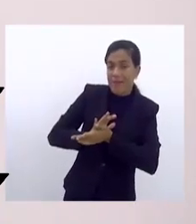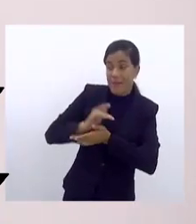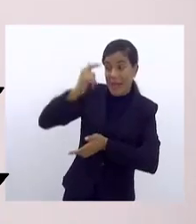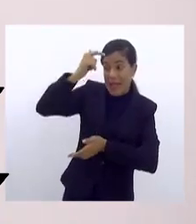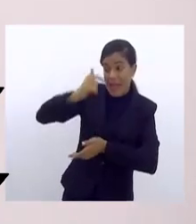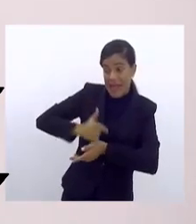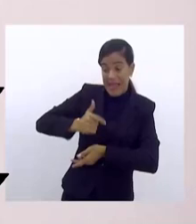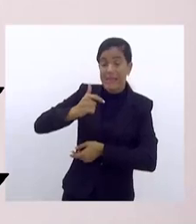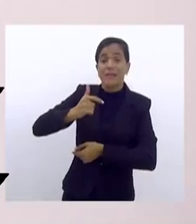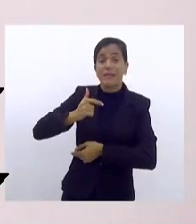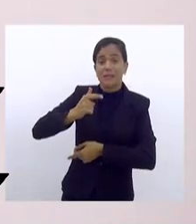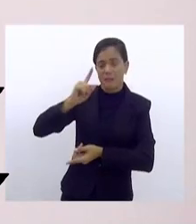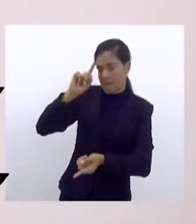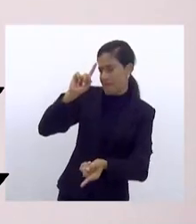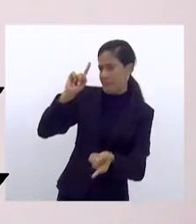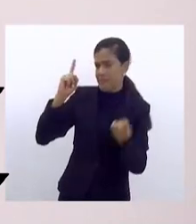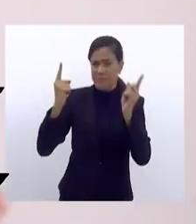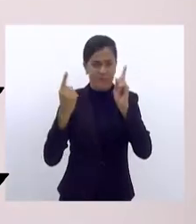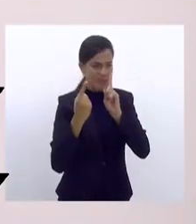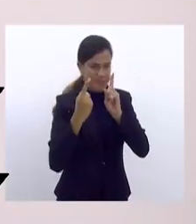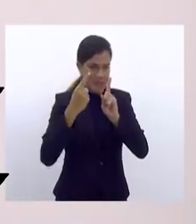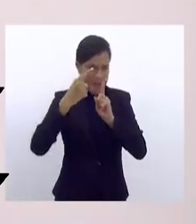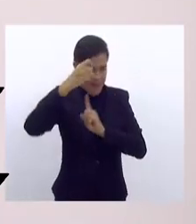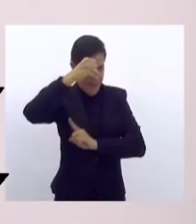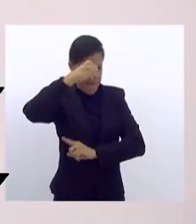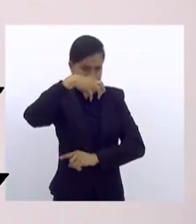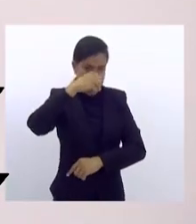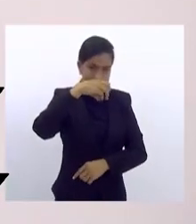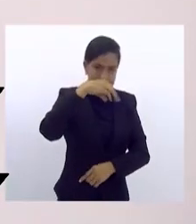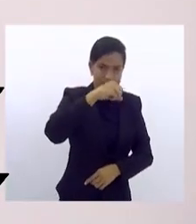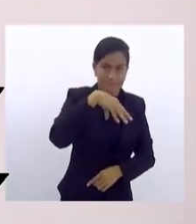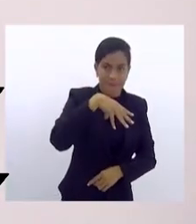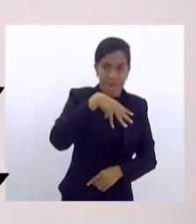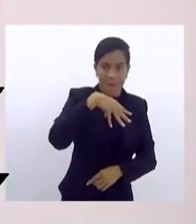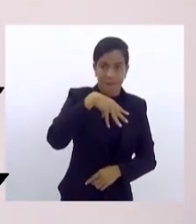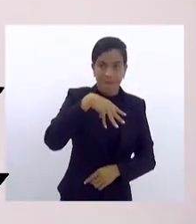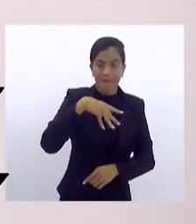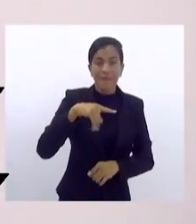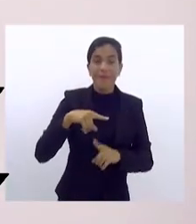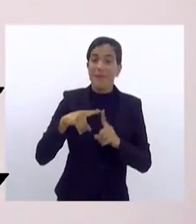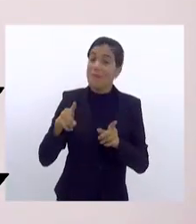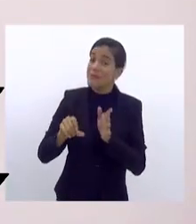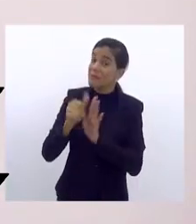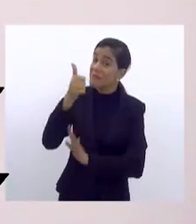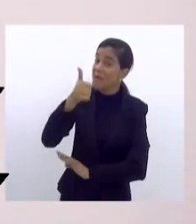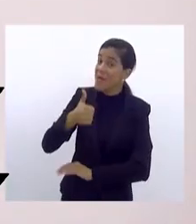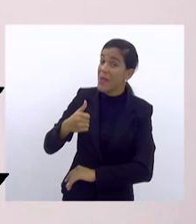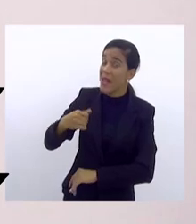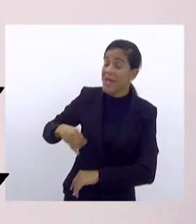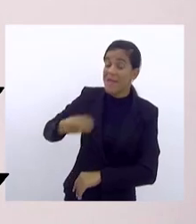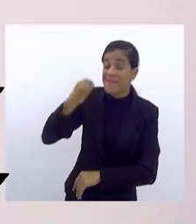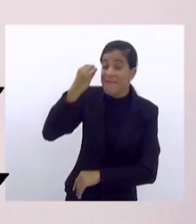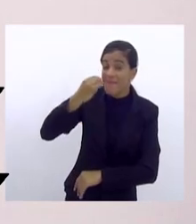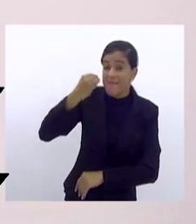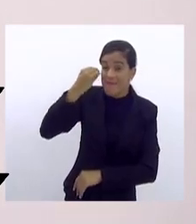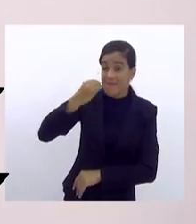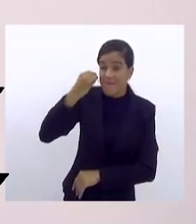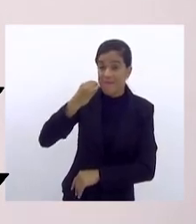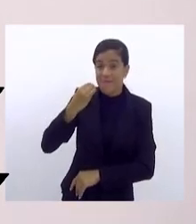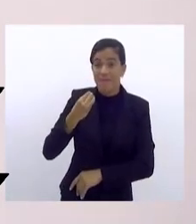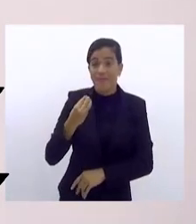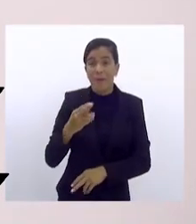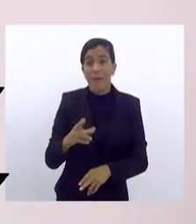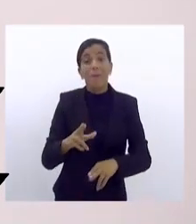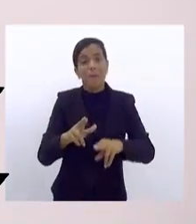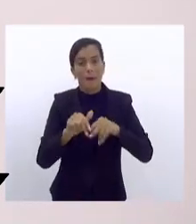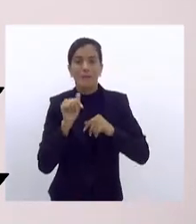geralmente vira o agressor após ter sido vítima e é agressão mas ele vive isso antes justamente por conta